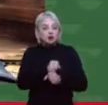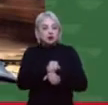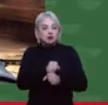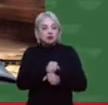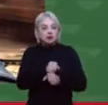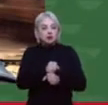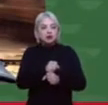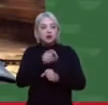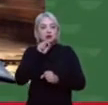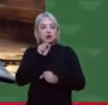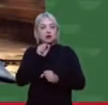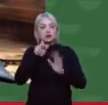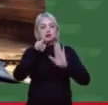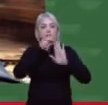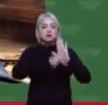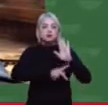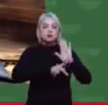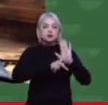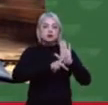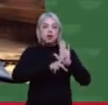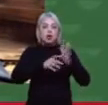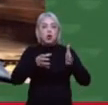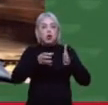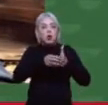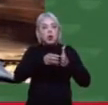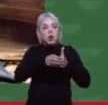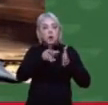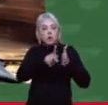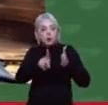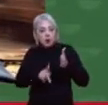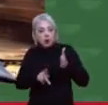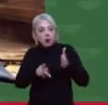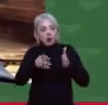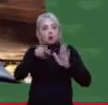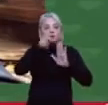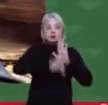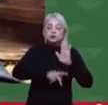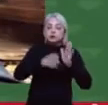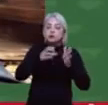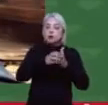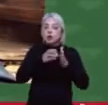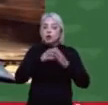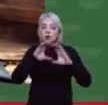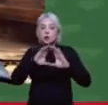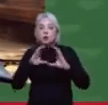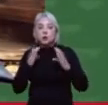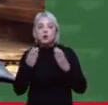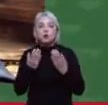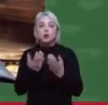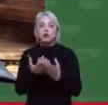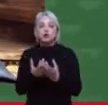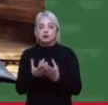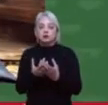maior dos projetos partidários, dos projetos coletivos,